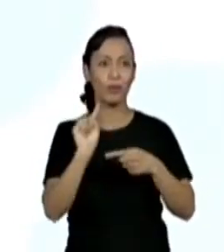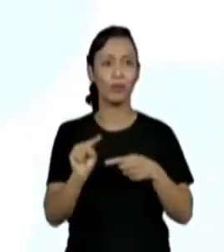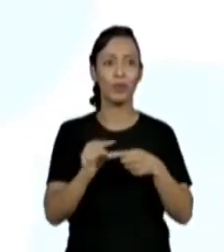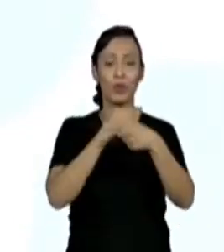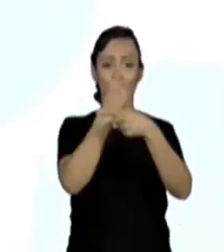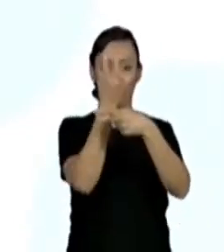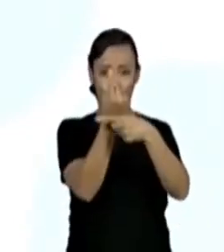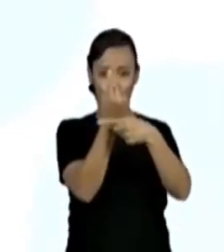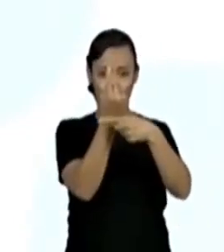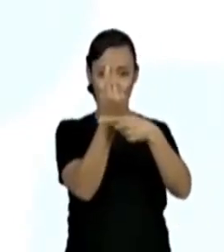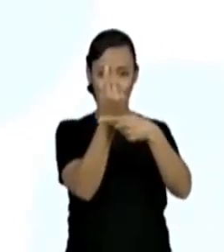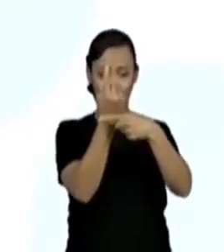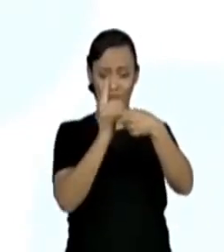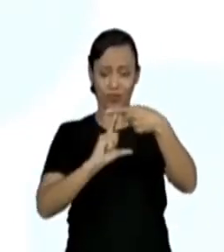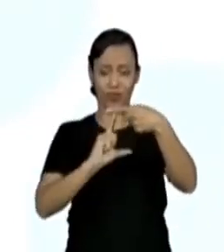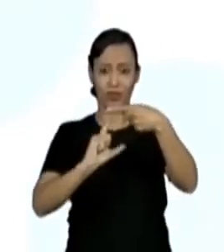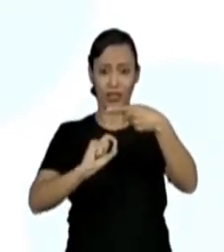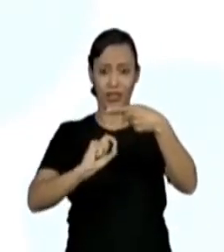um